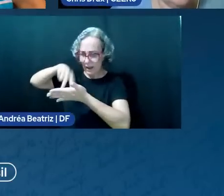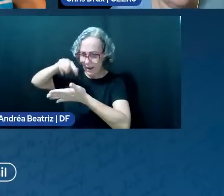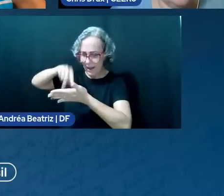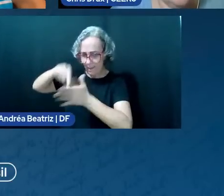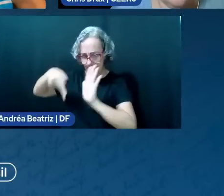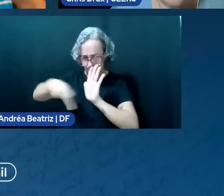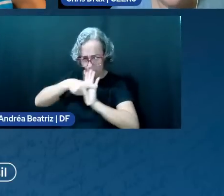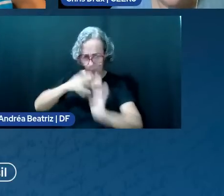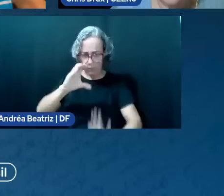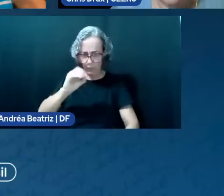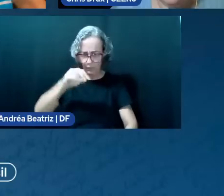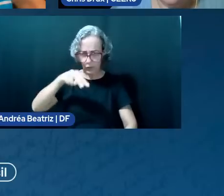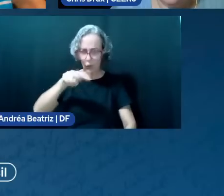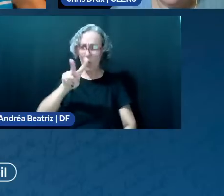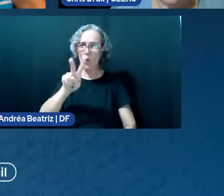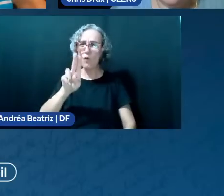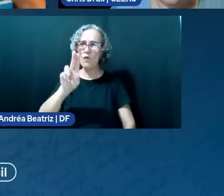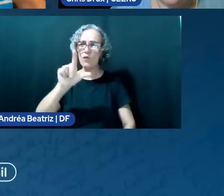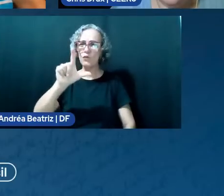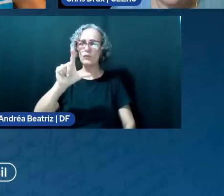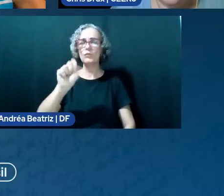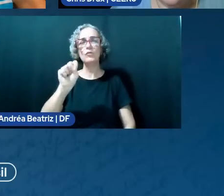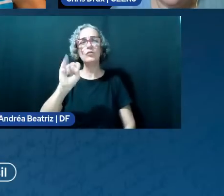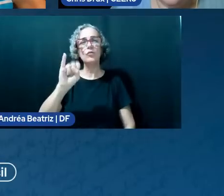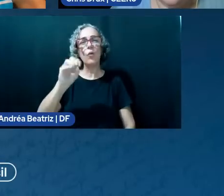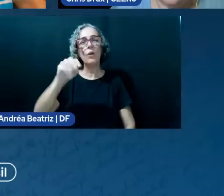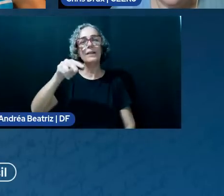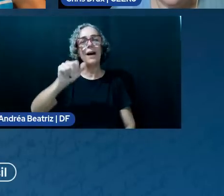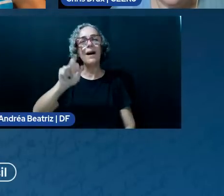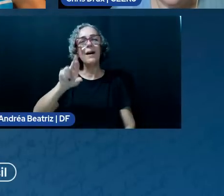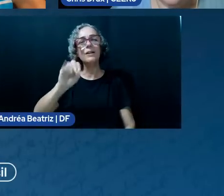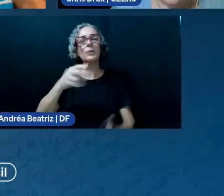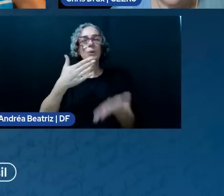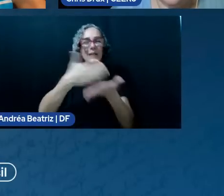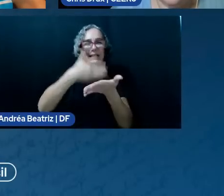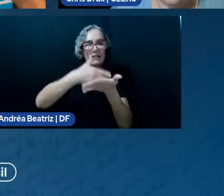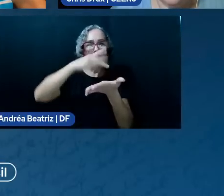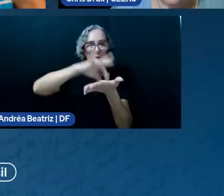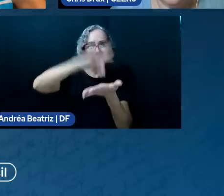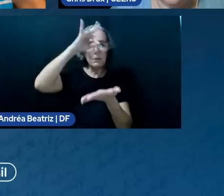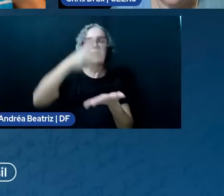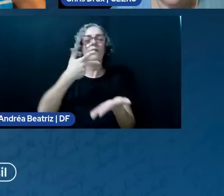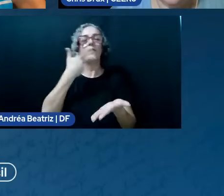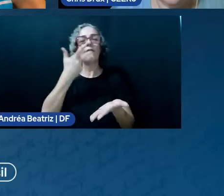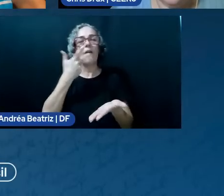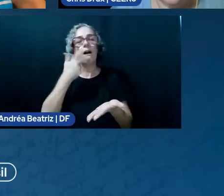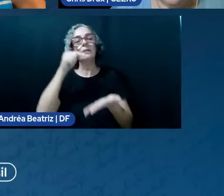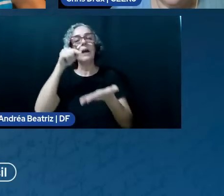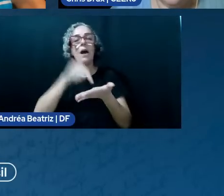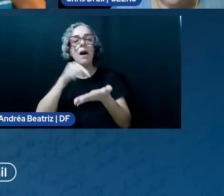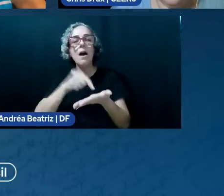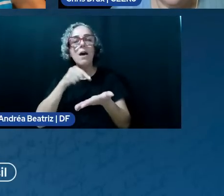né, da forma como está no Livro dos Espíritos, se deve aí a uma questão